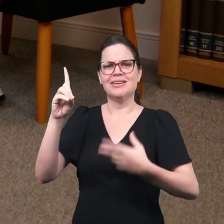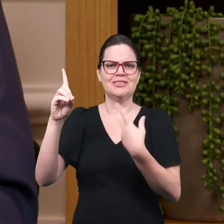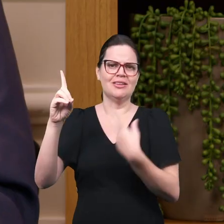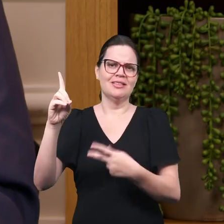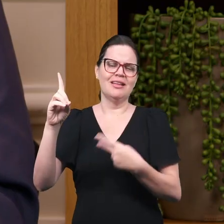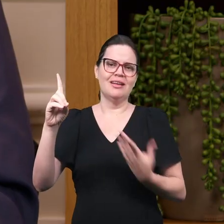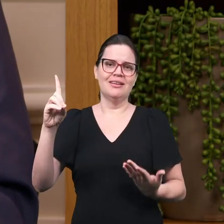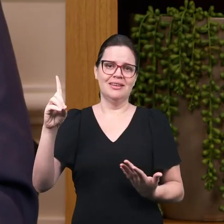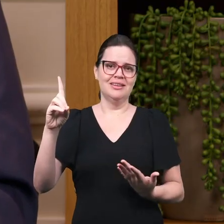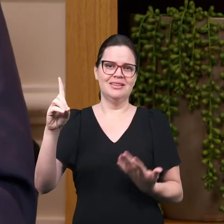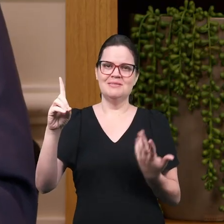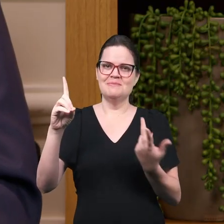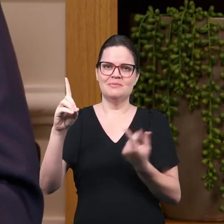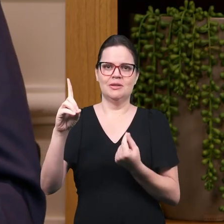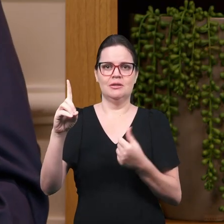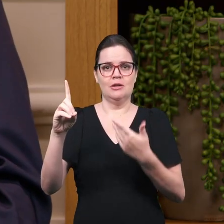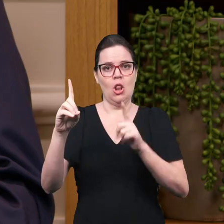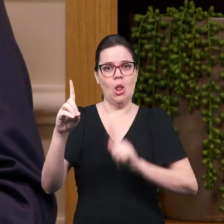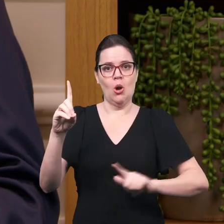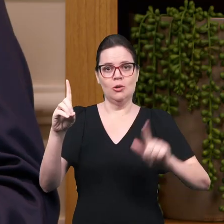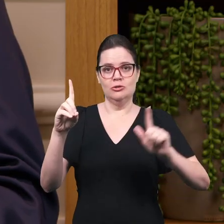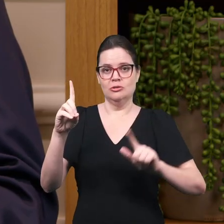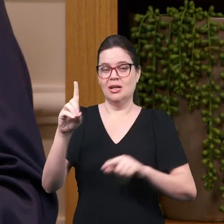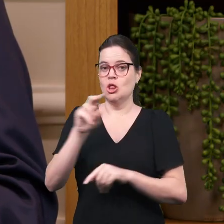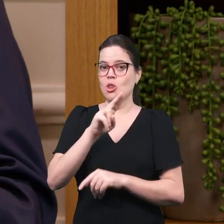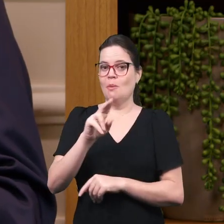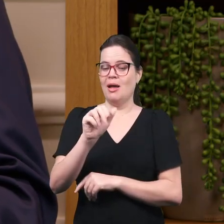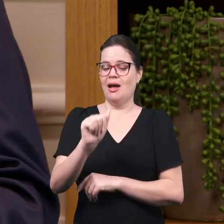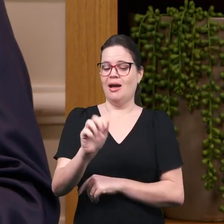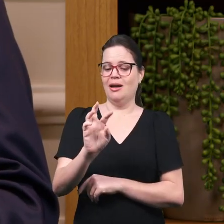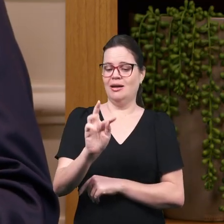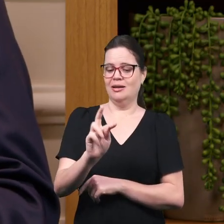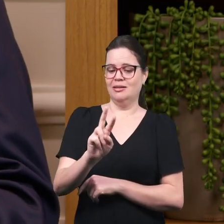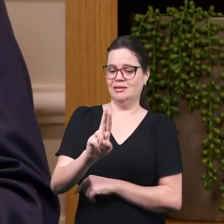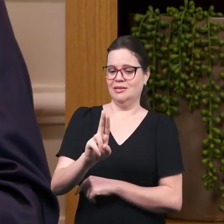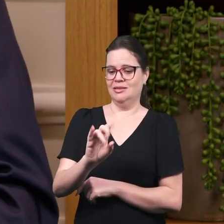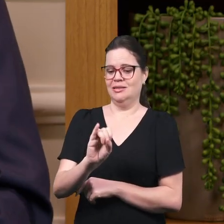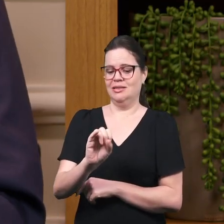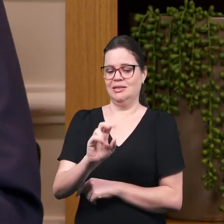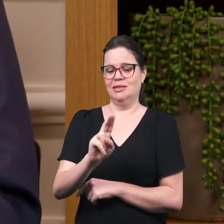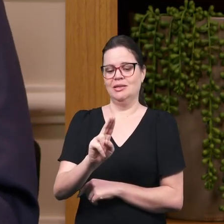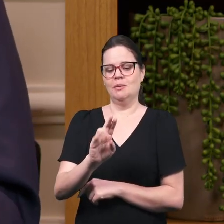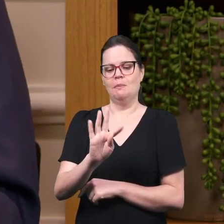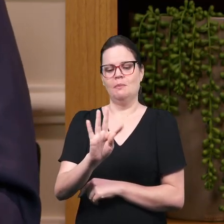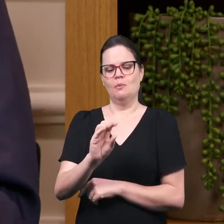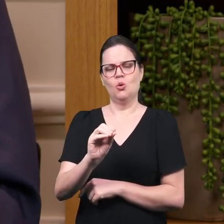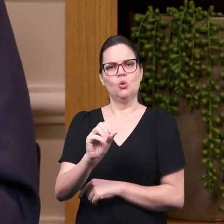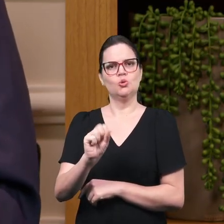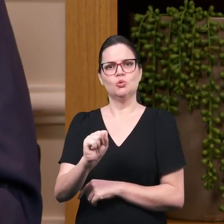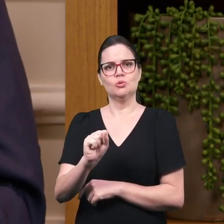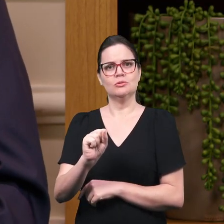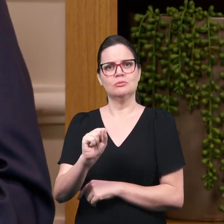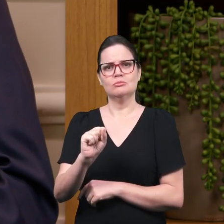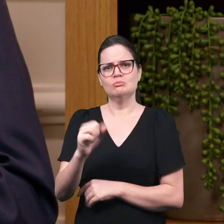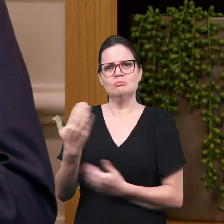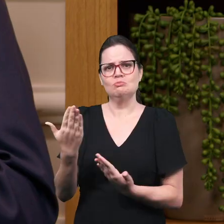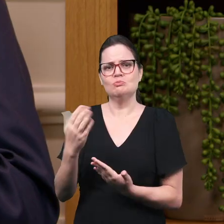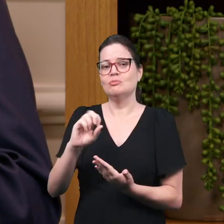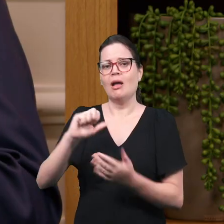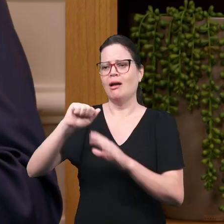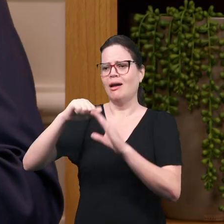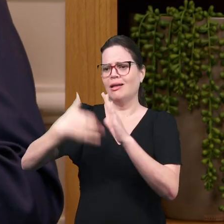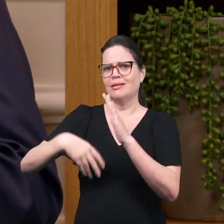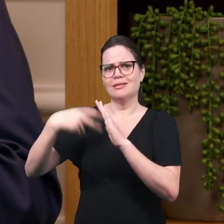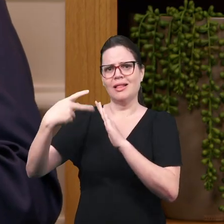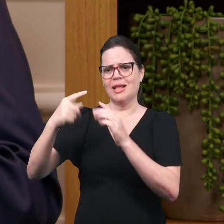É claro que falar dos atributos do Senhor, nosso Deus, é impossível, porque o nosso